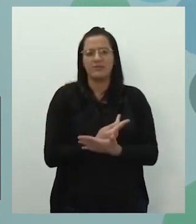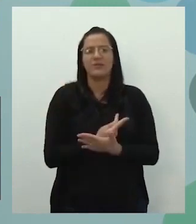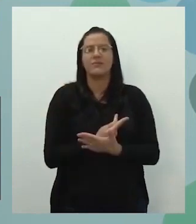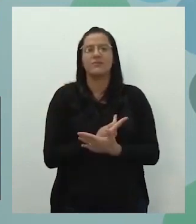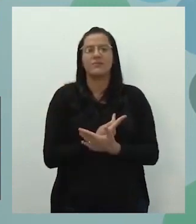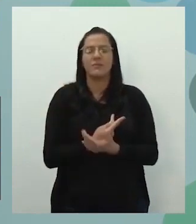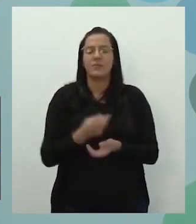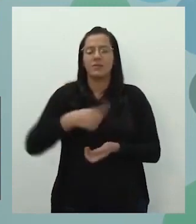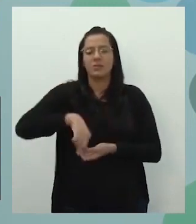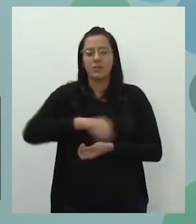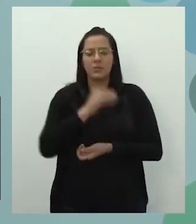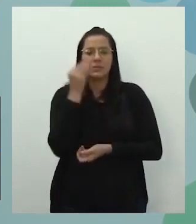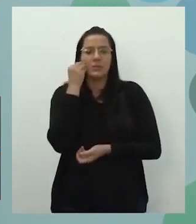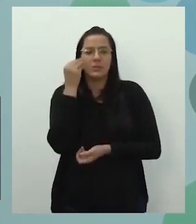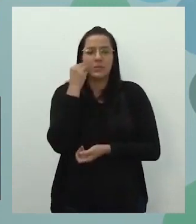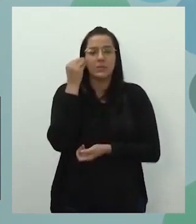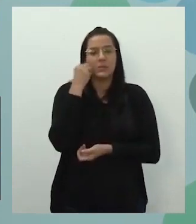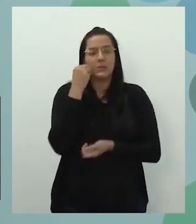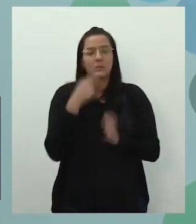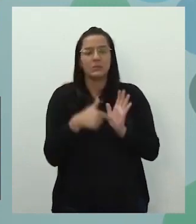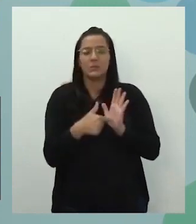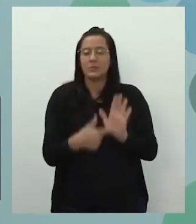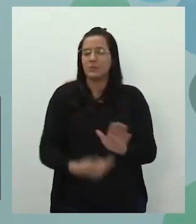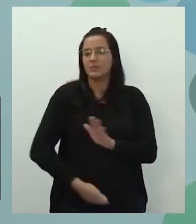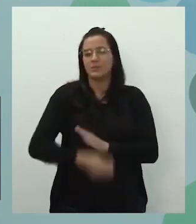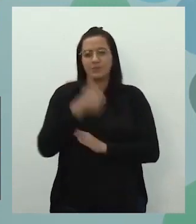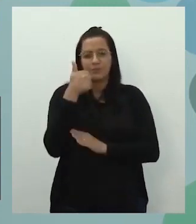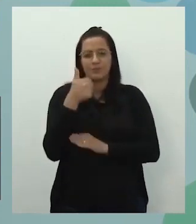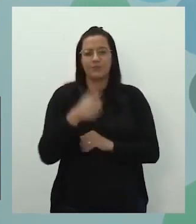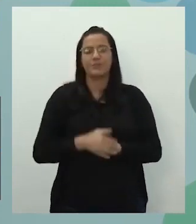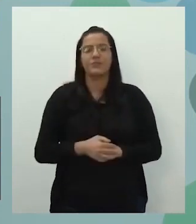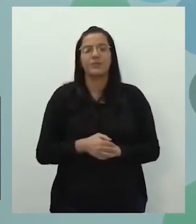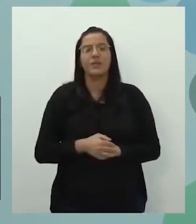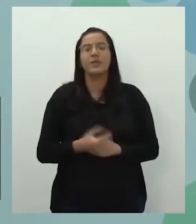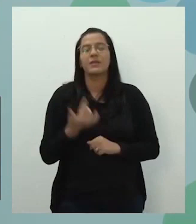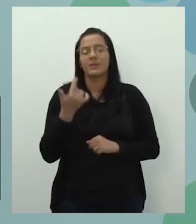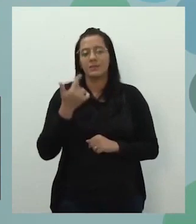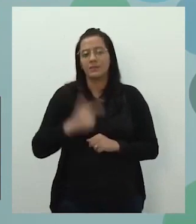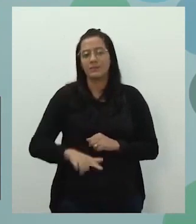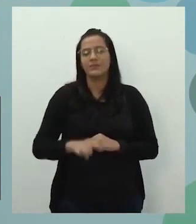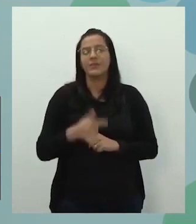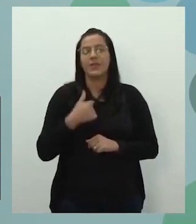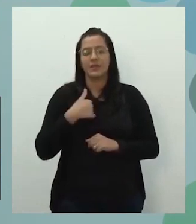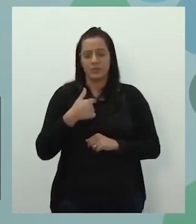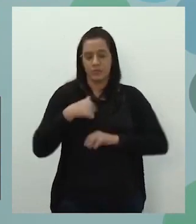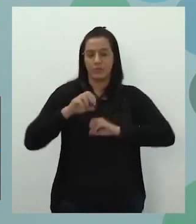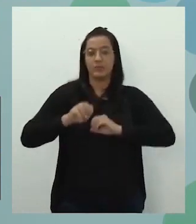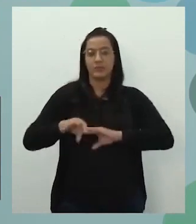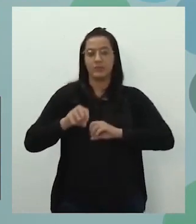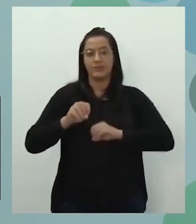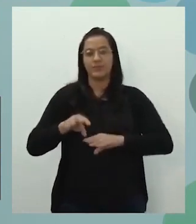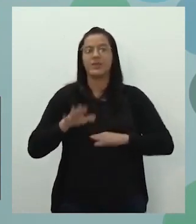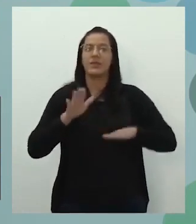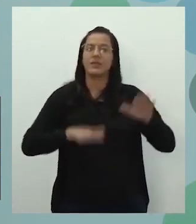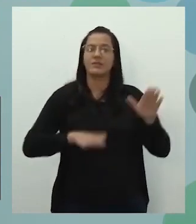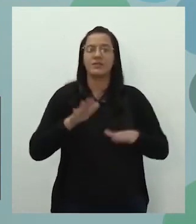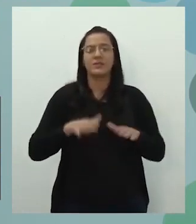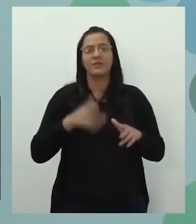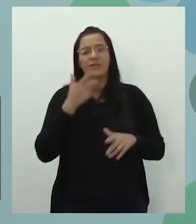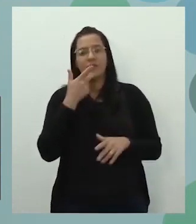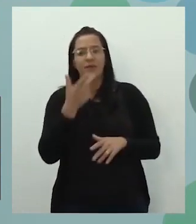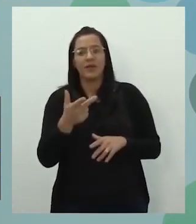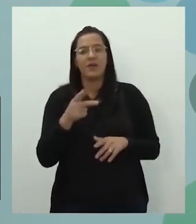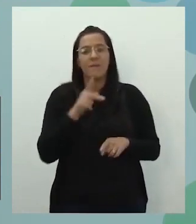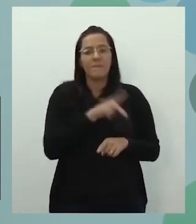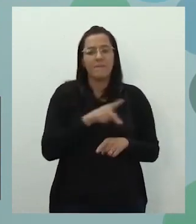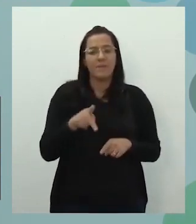sempre tentando fazer a melhor forma possível. E o que mais que eu queria falar? Em relação às minhas aulas. Eu vejo que alguns professores comentam, por que